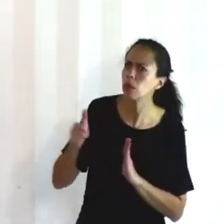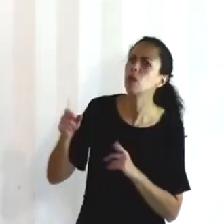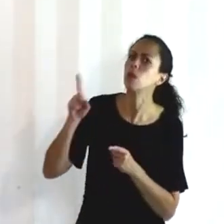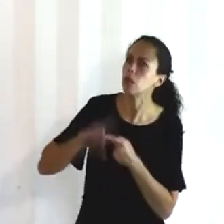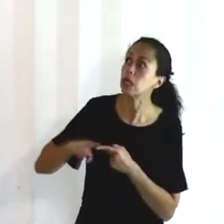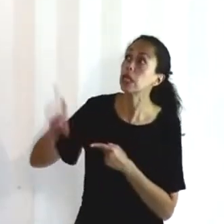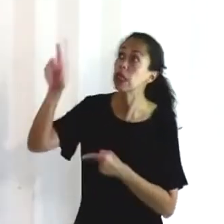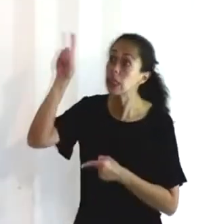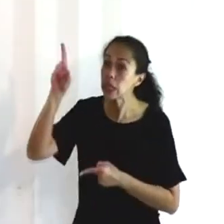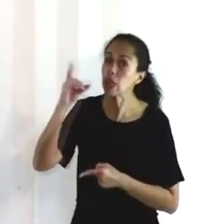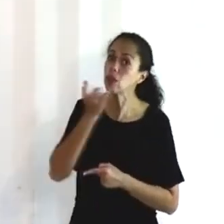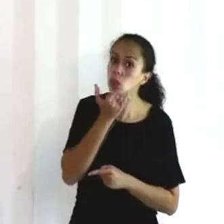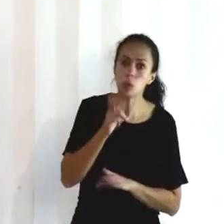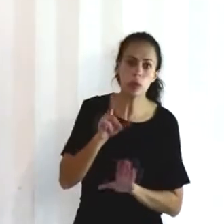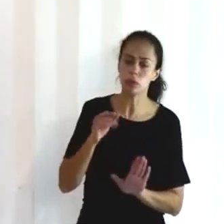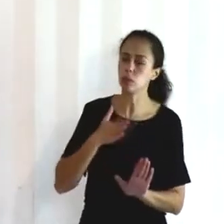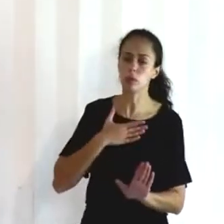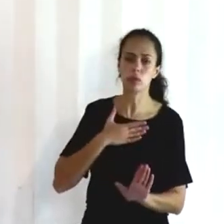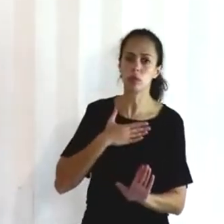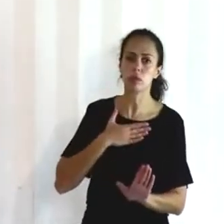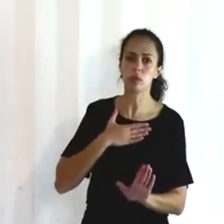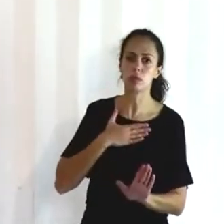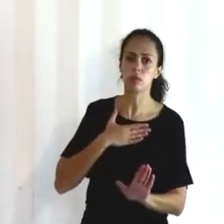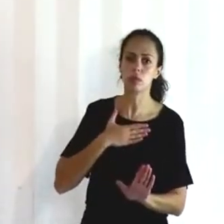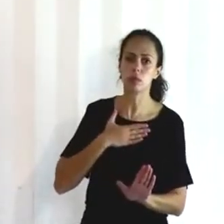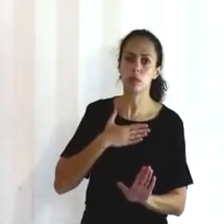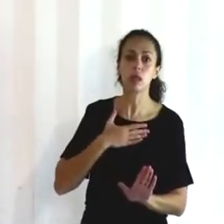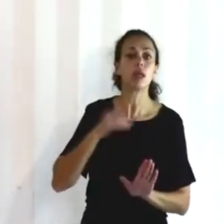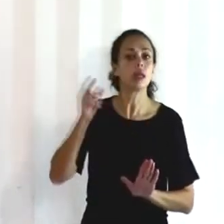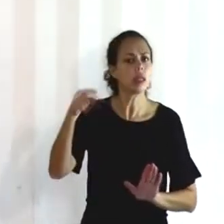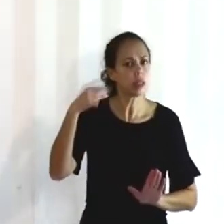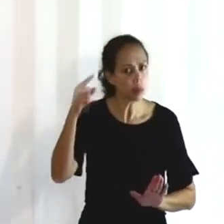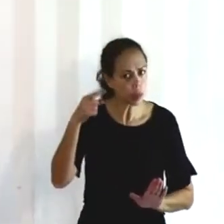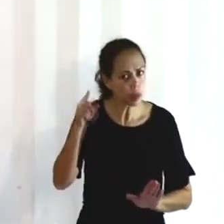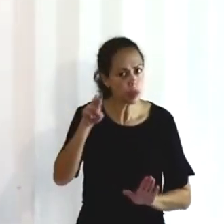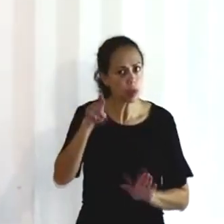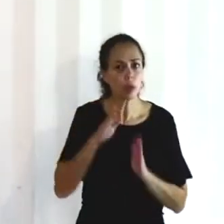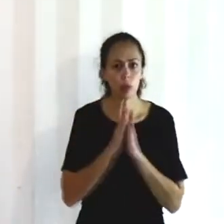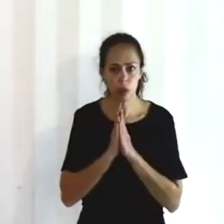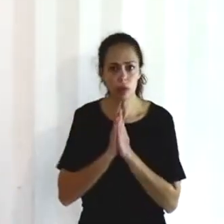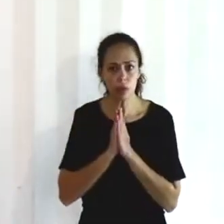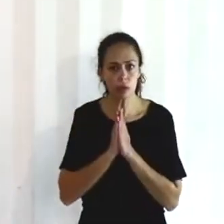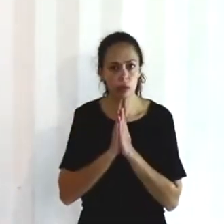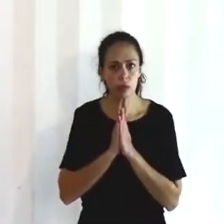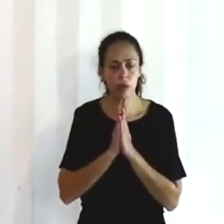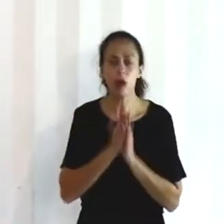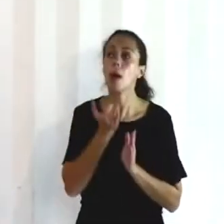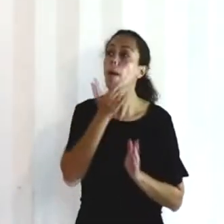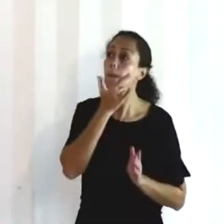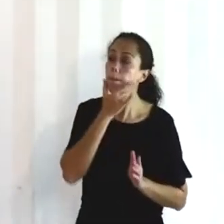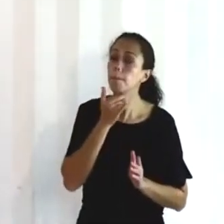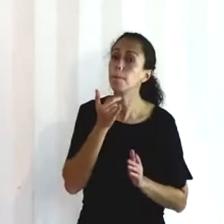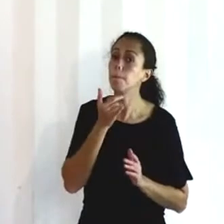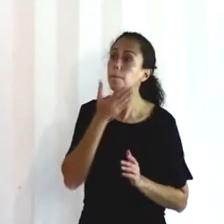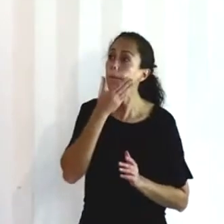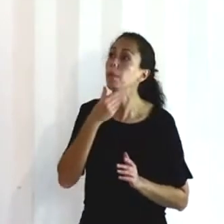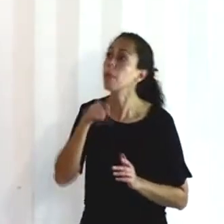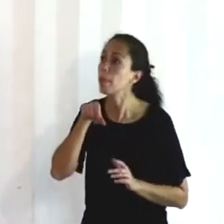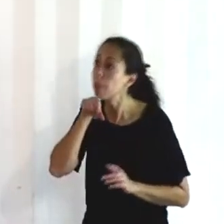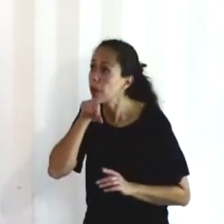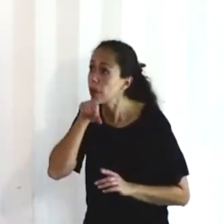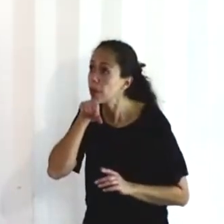oração dominical, é dito assim, Pai, perdoa as nossas dívidas, de